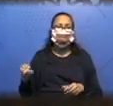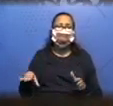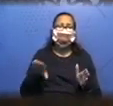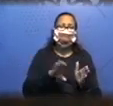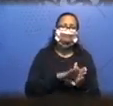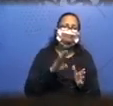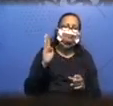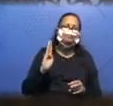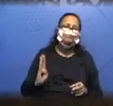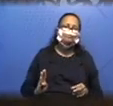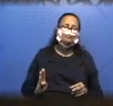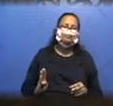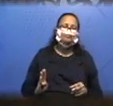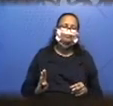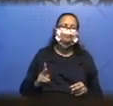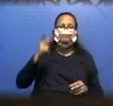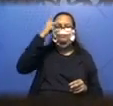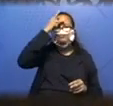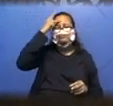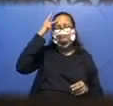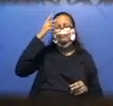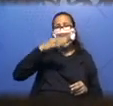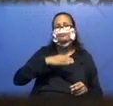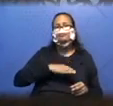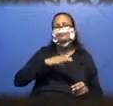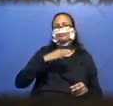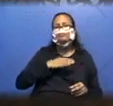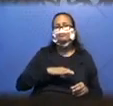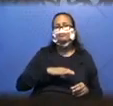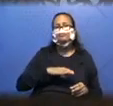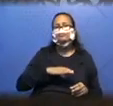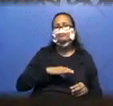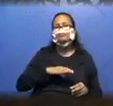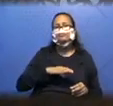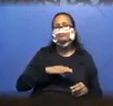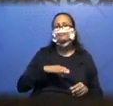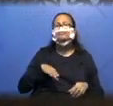tá bom? Os portugueses